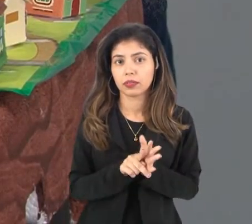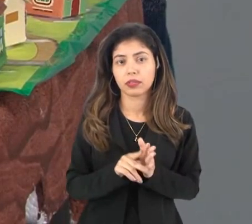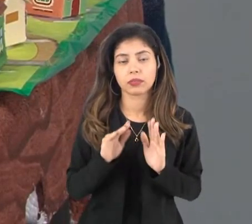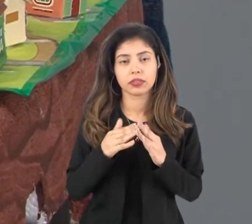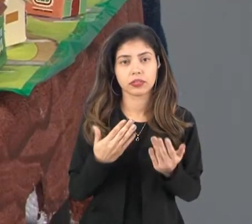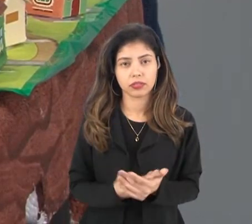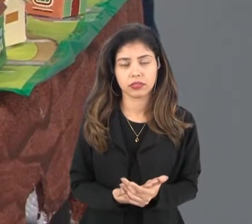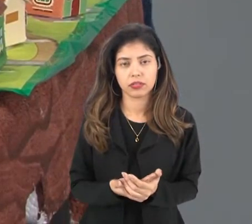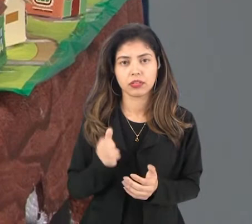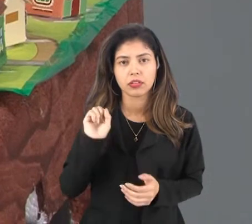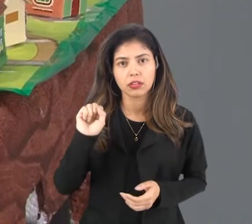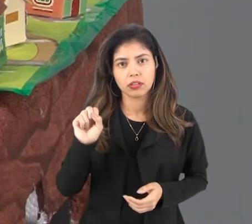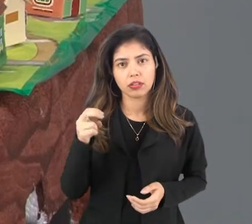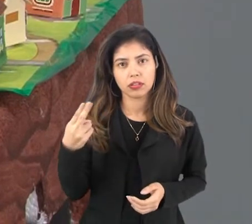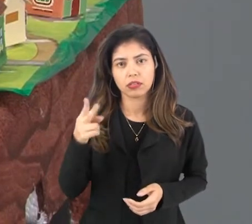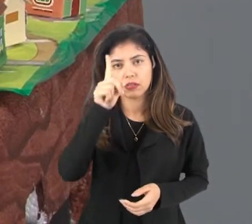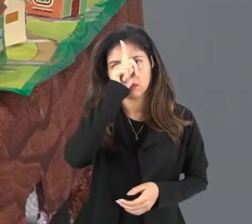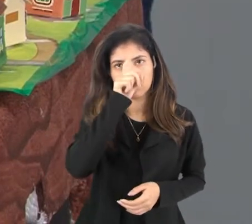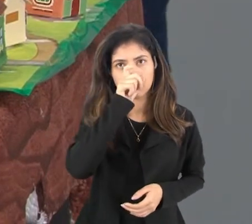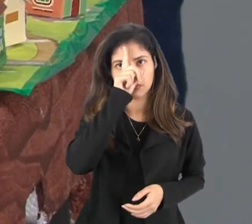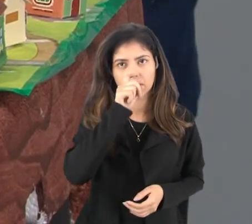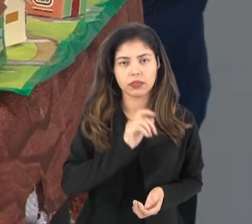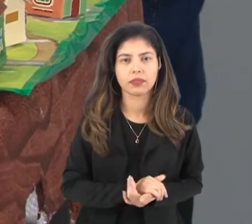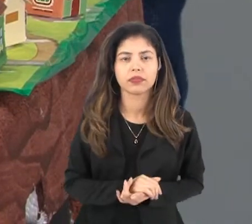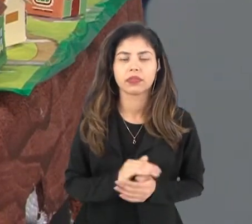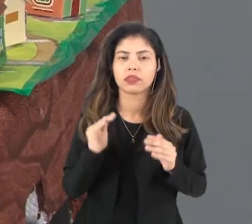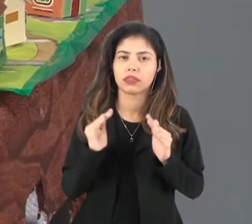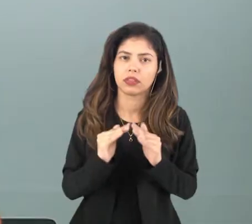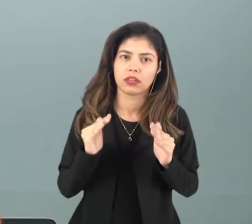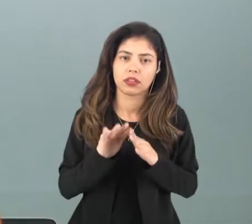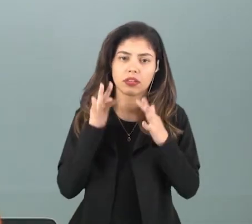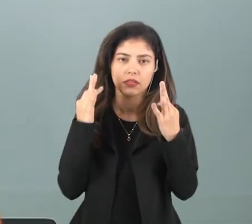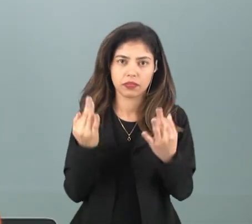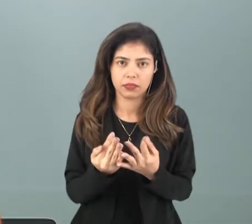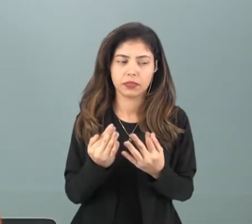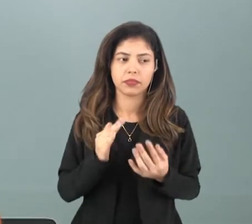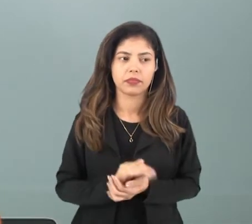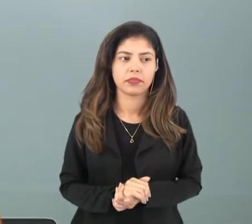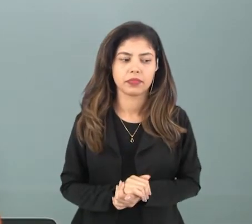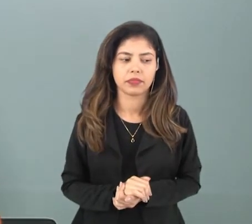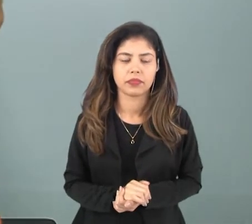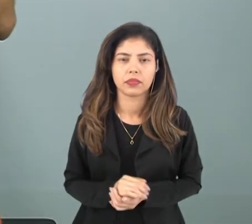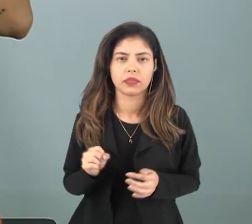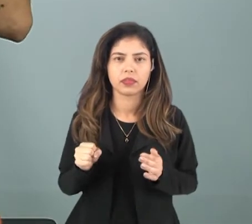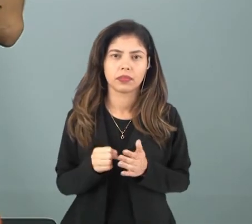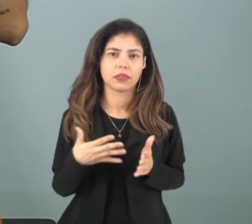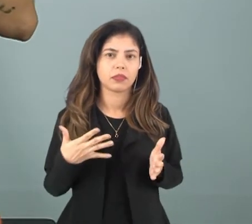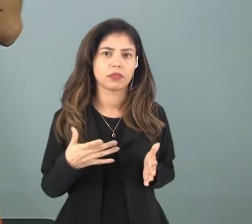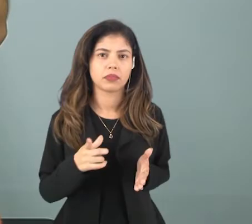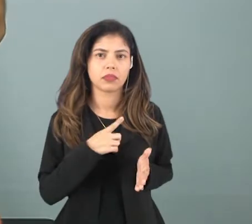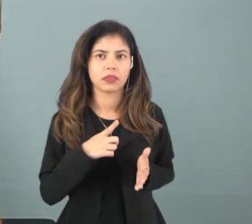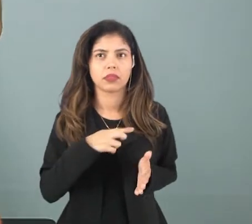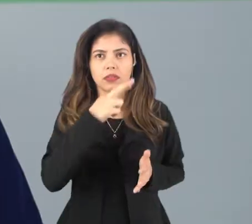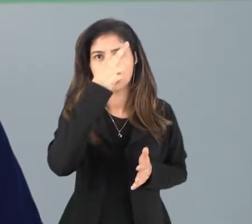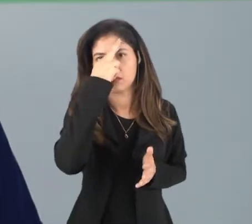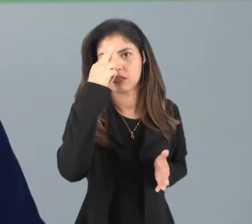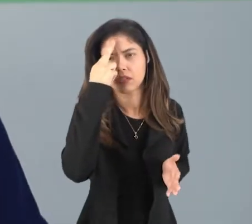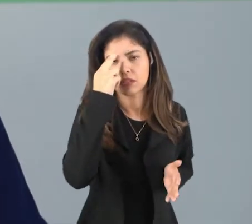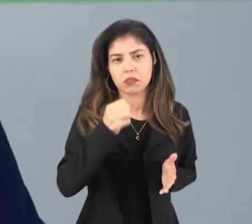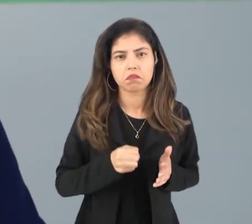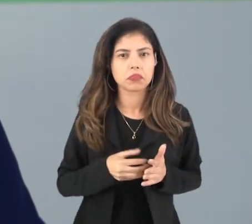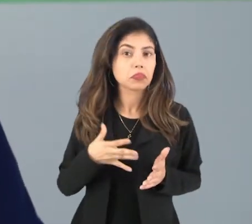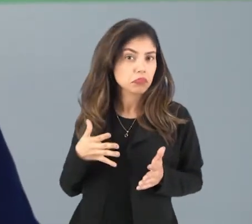escola, ou no hospital, vão trabalhar em casas de família. Muitos, né, têm uma história